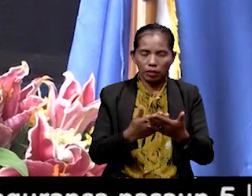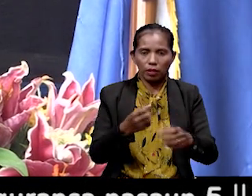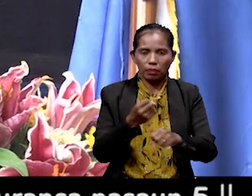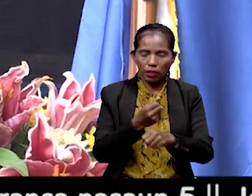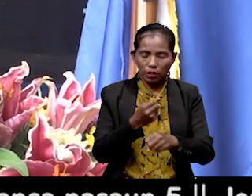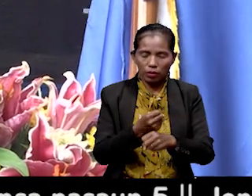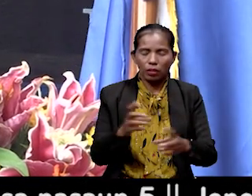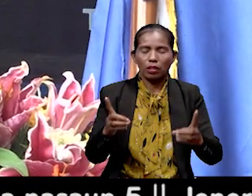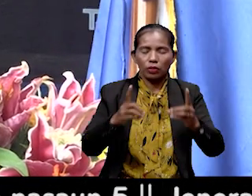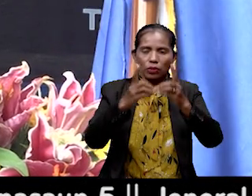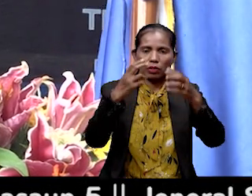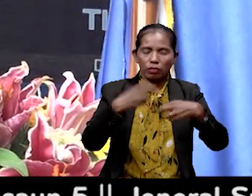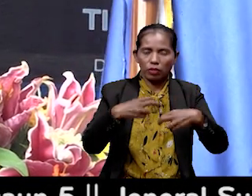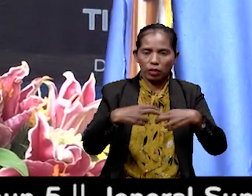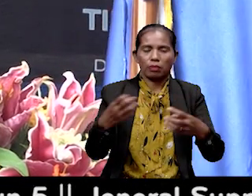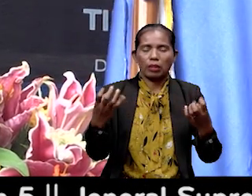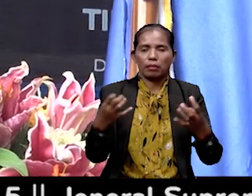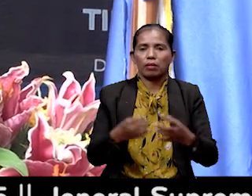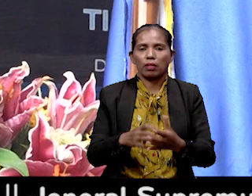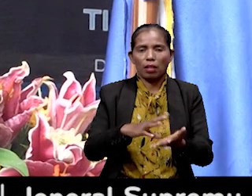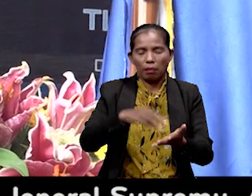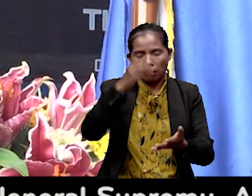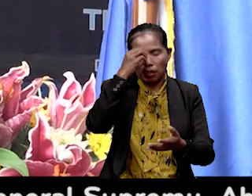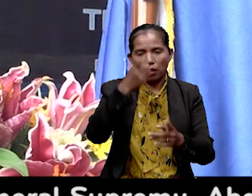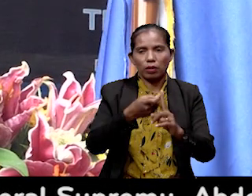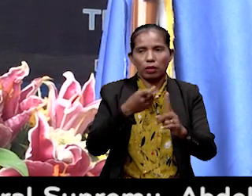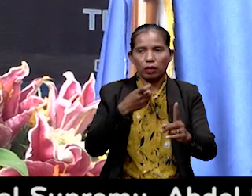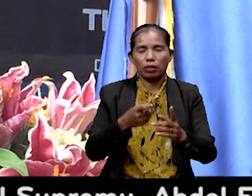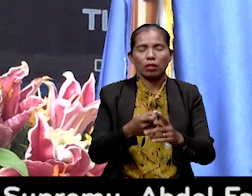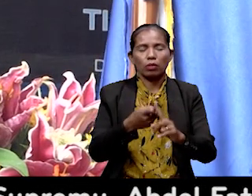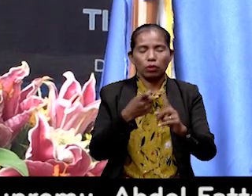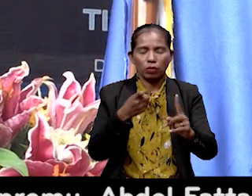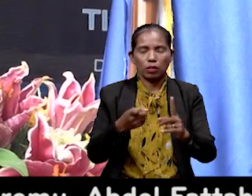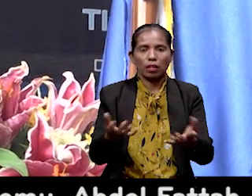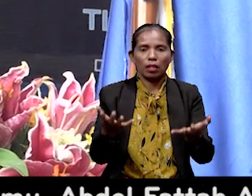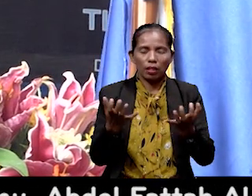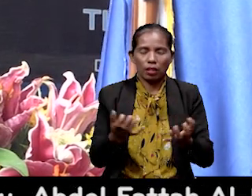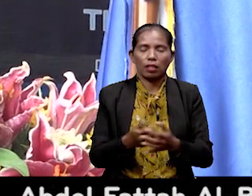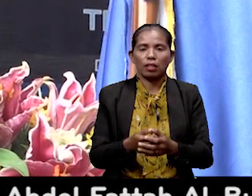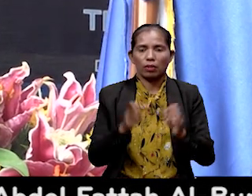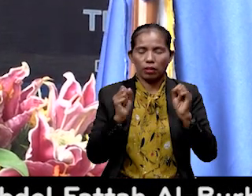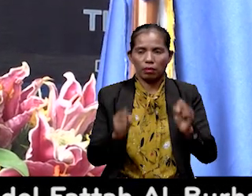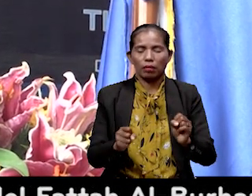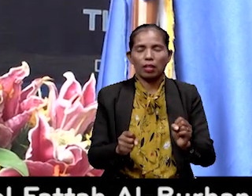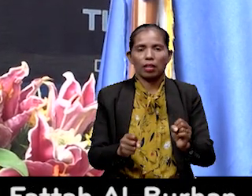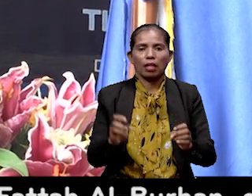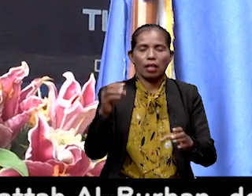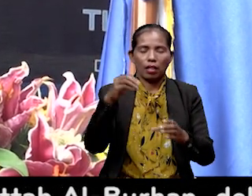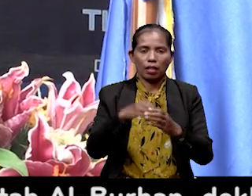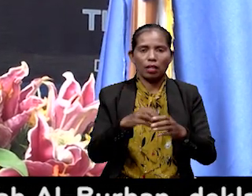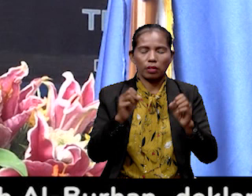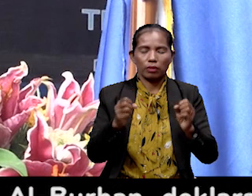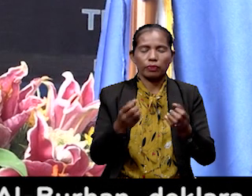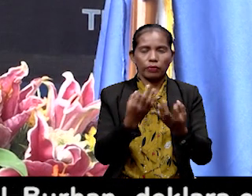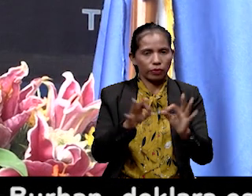enfrenta a dificuldade Sira, não aprende a exigência Sira, onde consegue concluir.